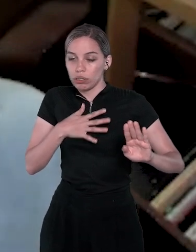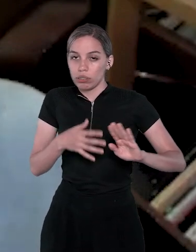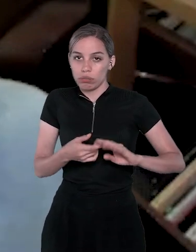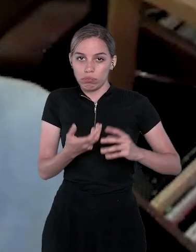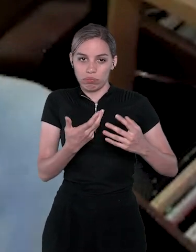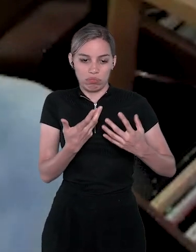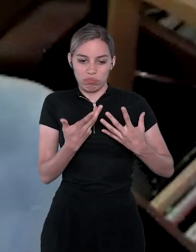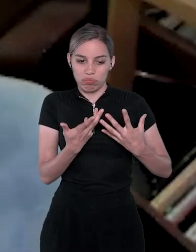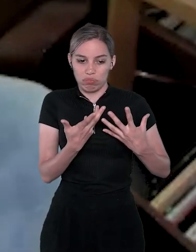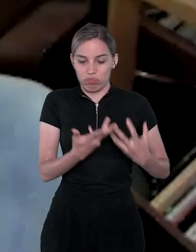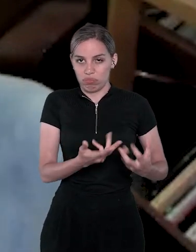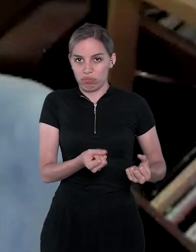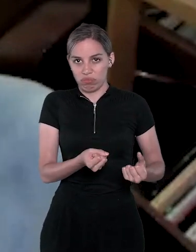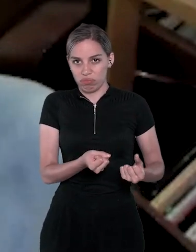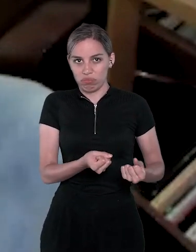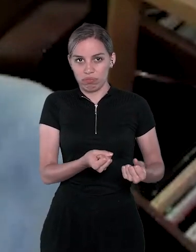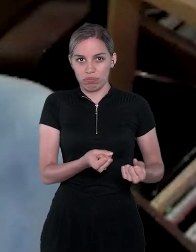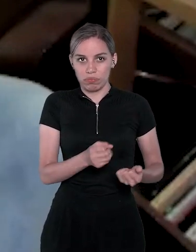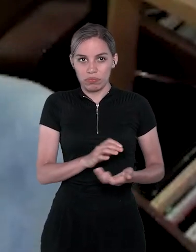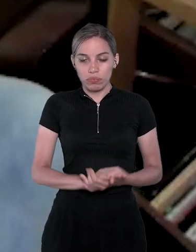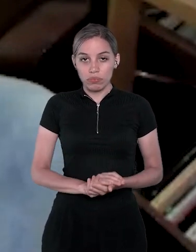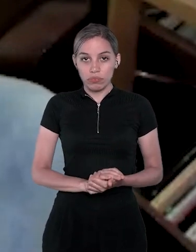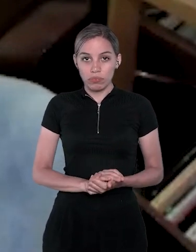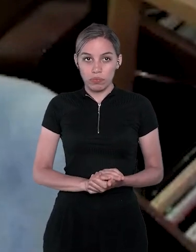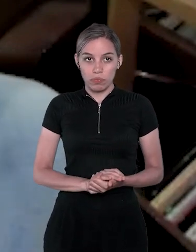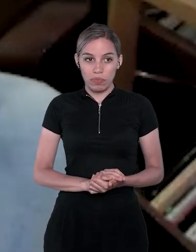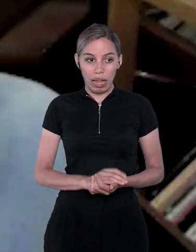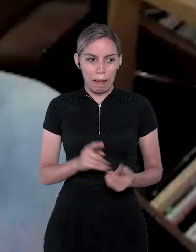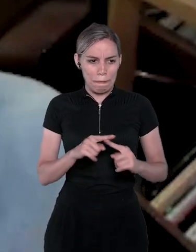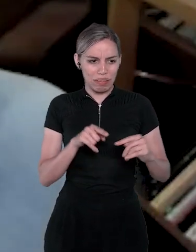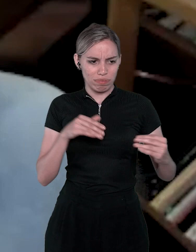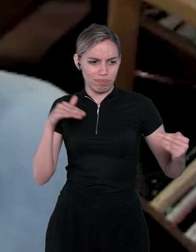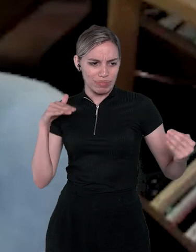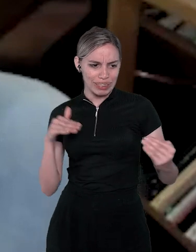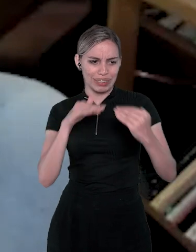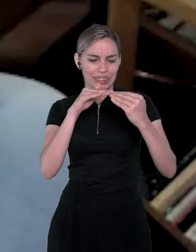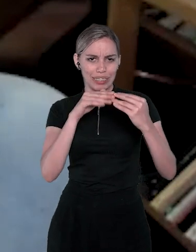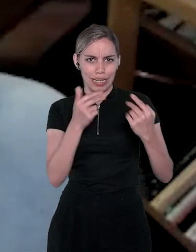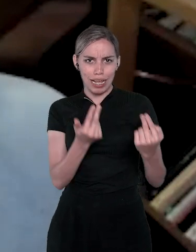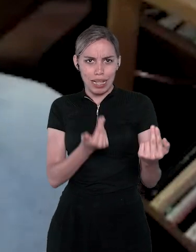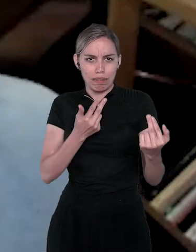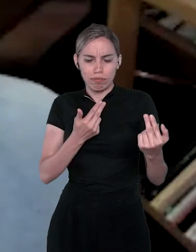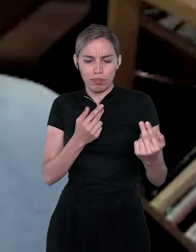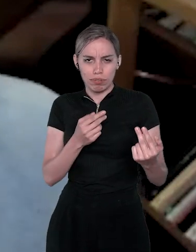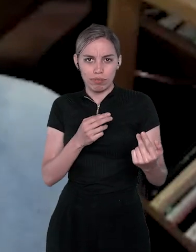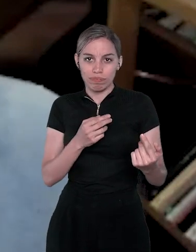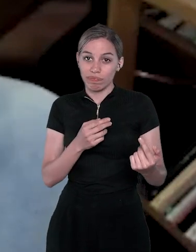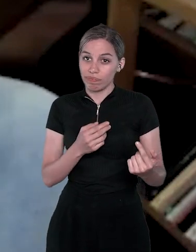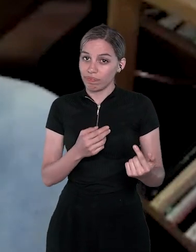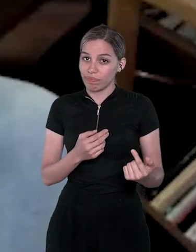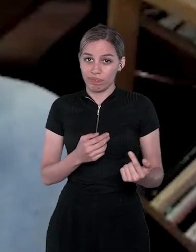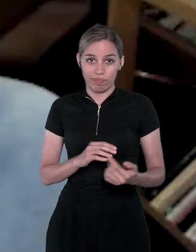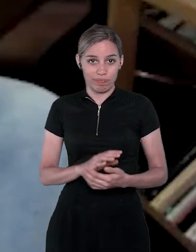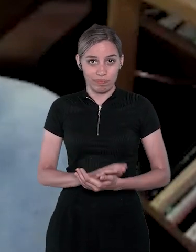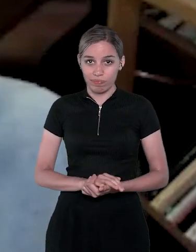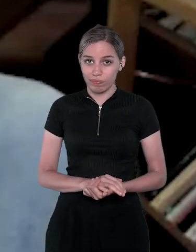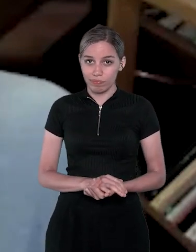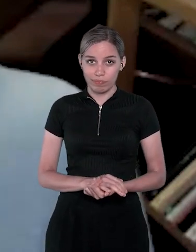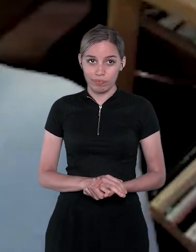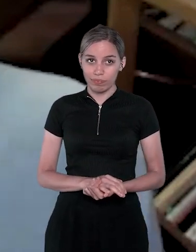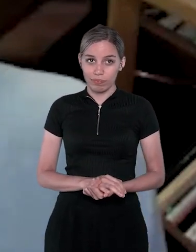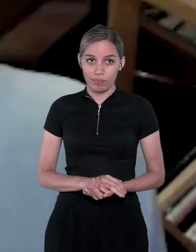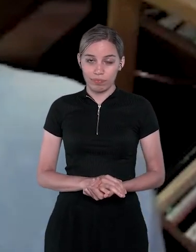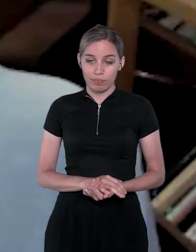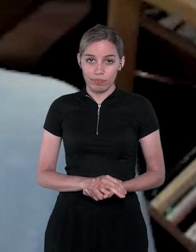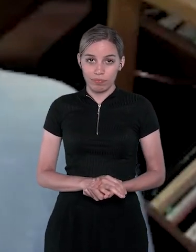condescendência. Né? E vê com condescendência também. Só não vê como igual. Esse é o ponto. Quer dizer, não